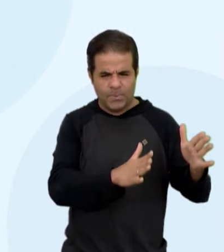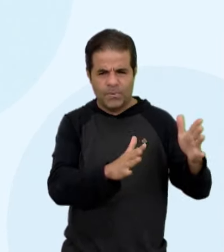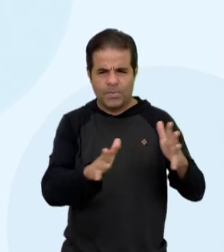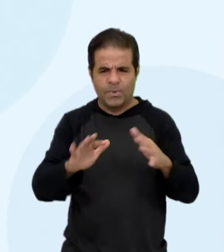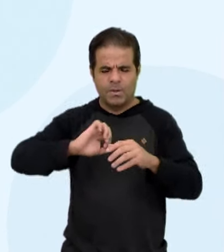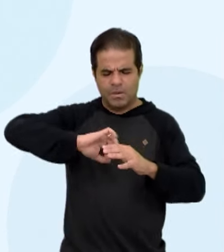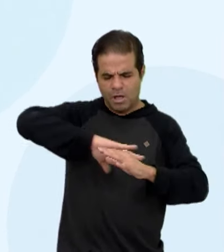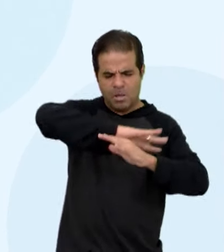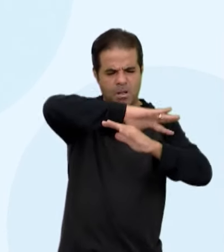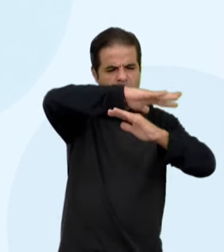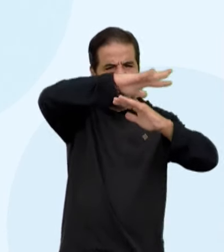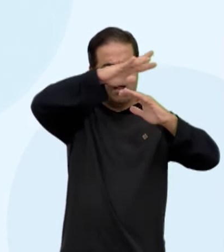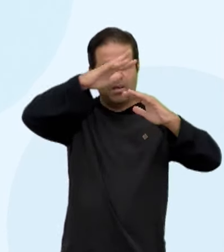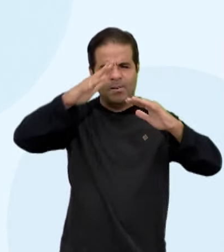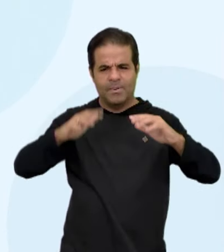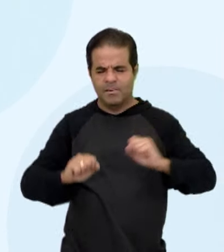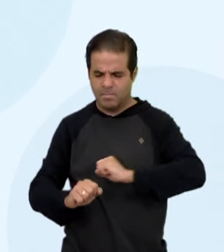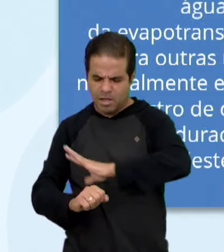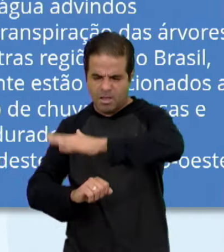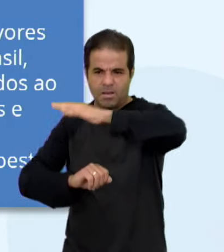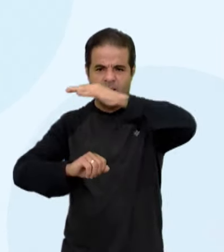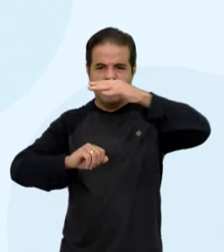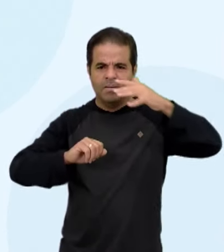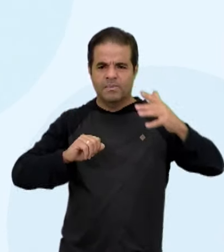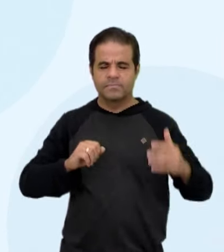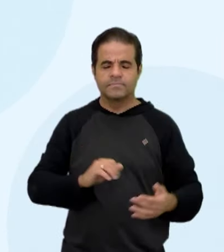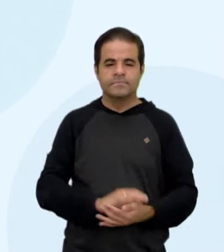Ou rios voadores, beleza?